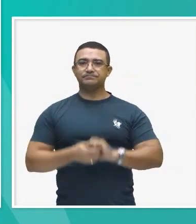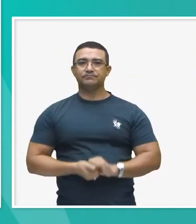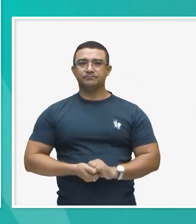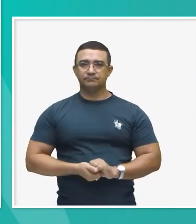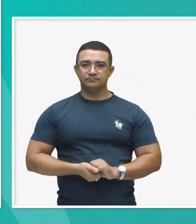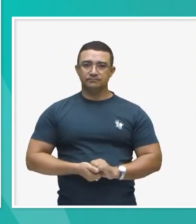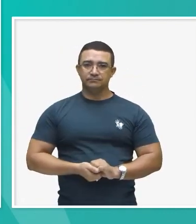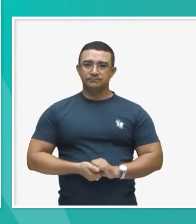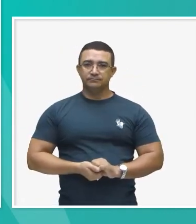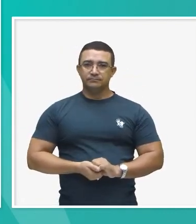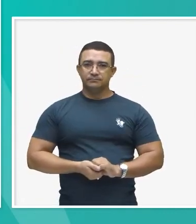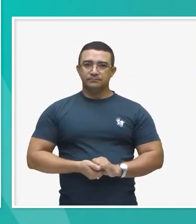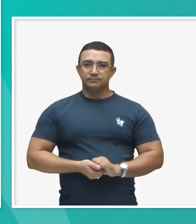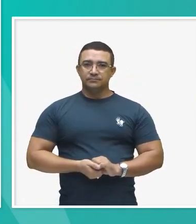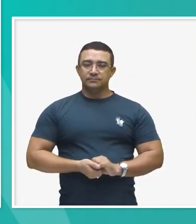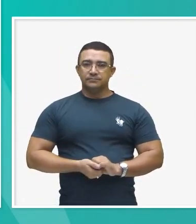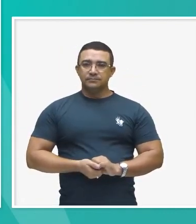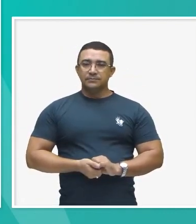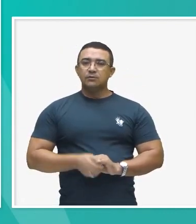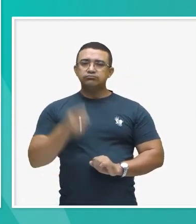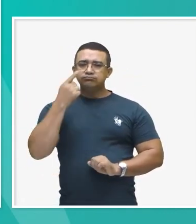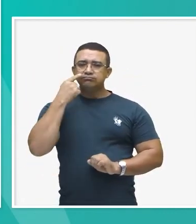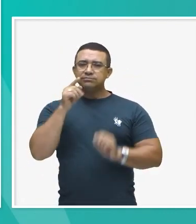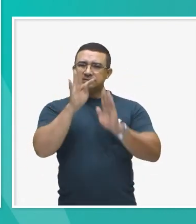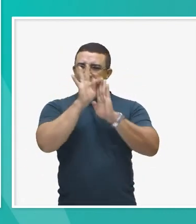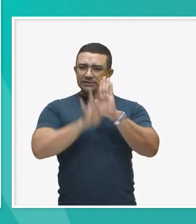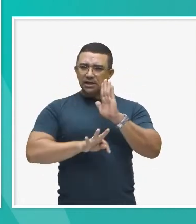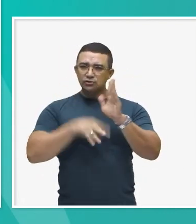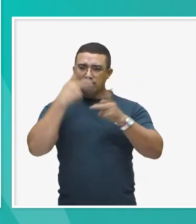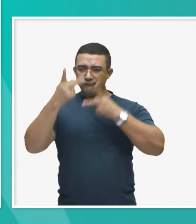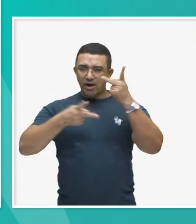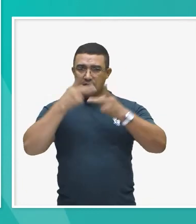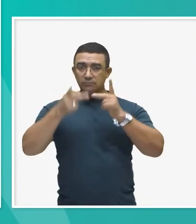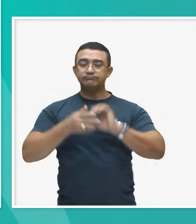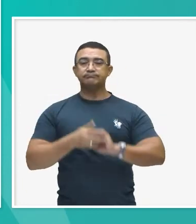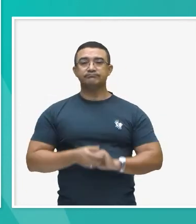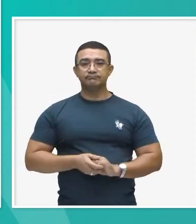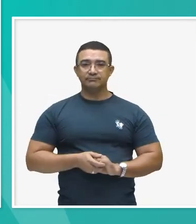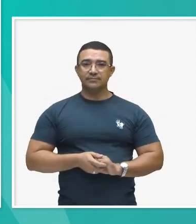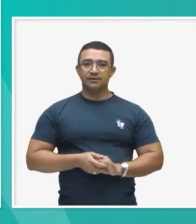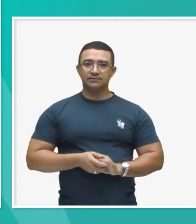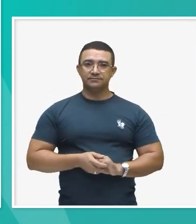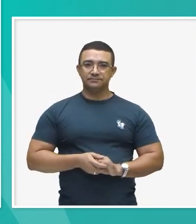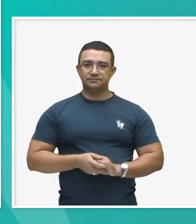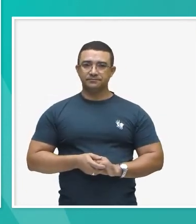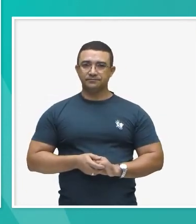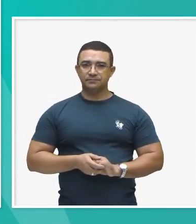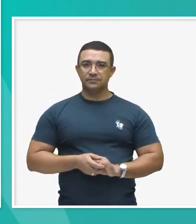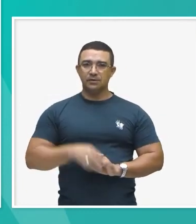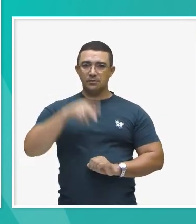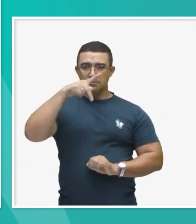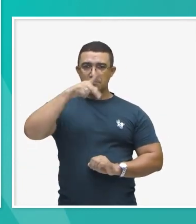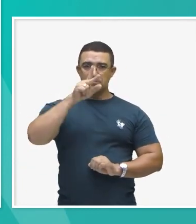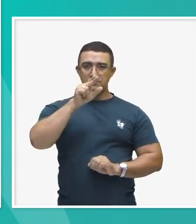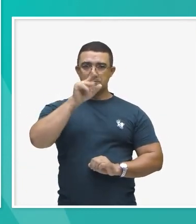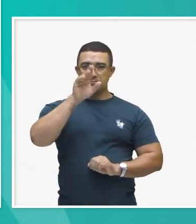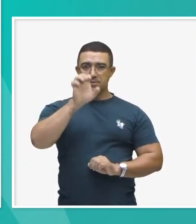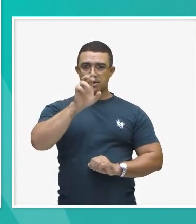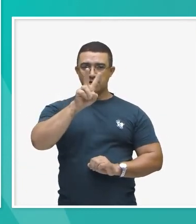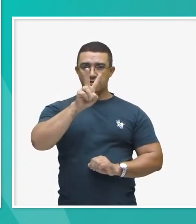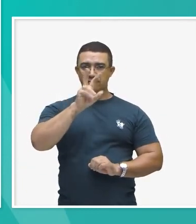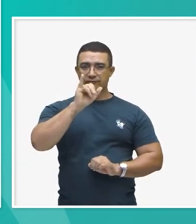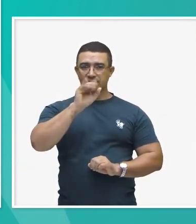pequeno fragmento que vocês estão vendo aí diz o seguinte: Previewing is one of the most efficient speed